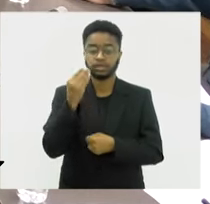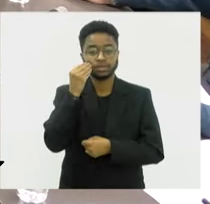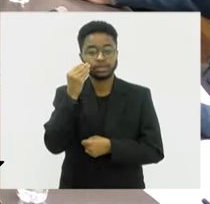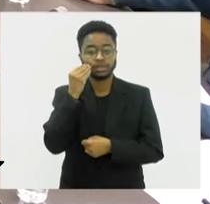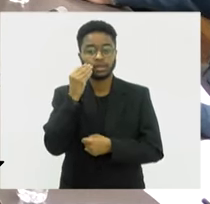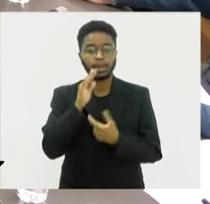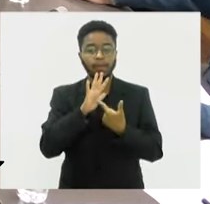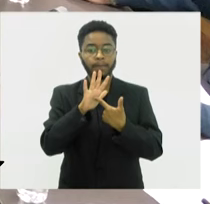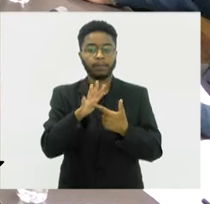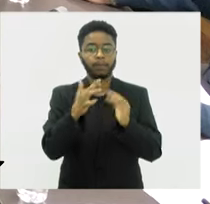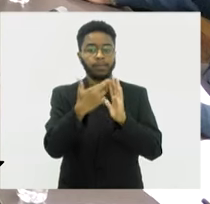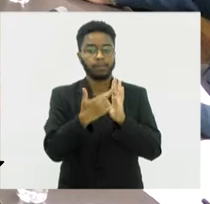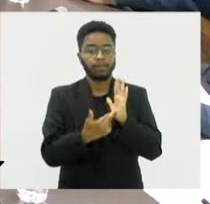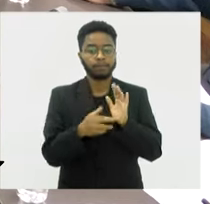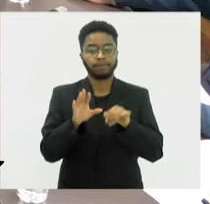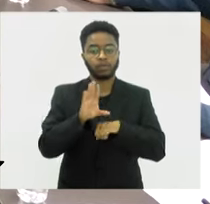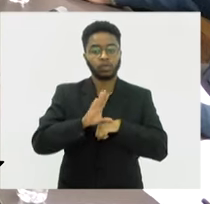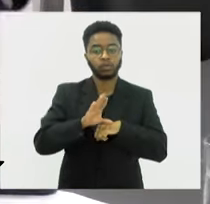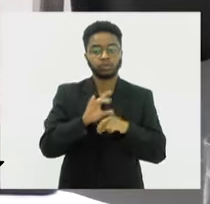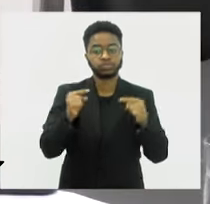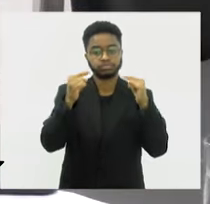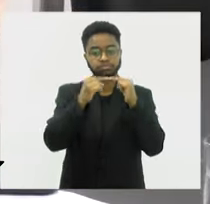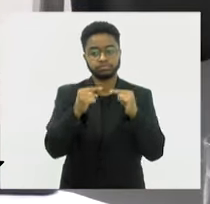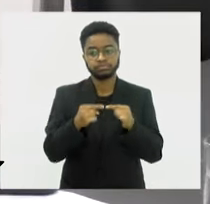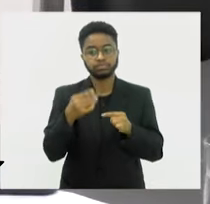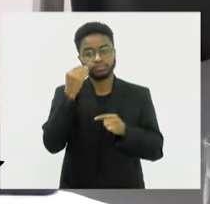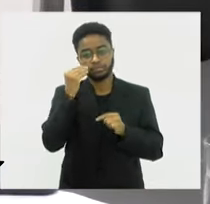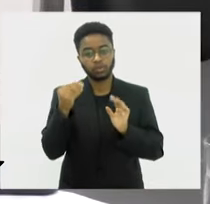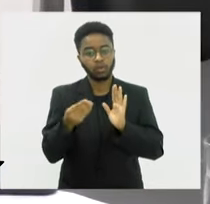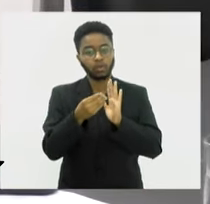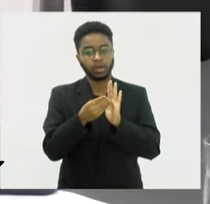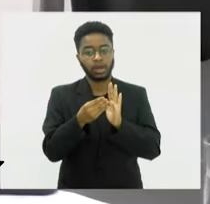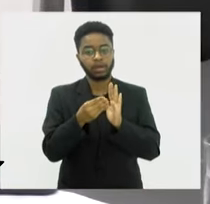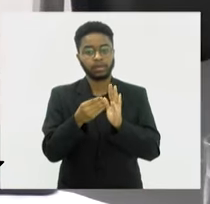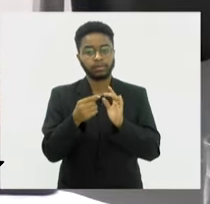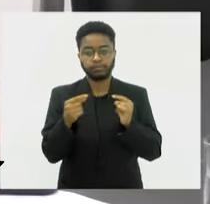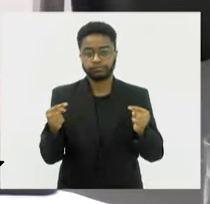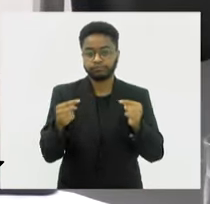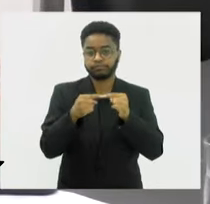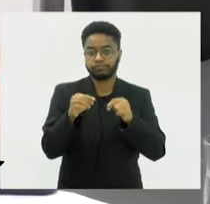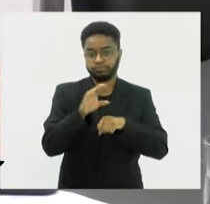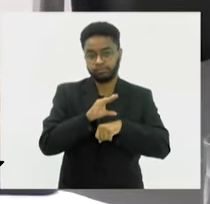princípios constitucionais, princípios do direito para embasar a constitucionalidade.